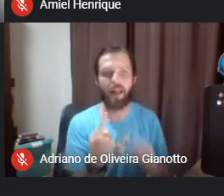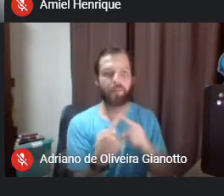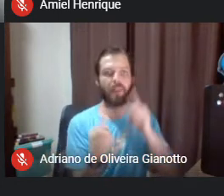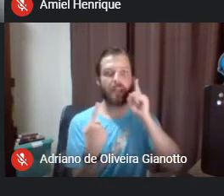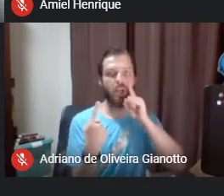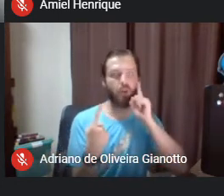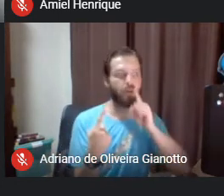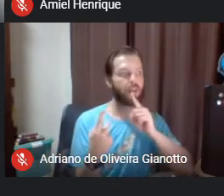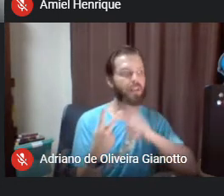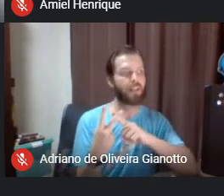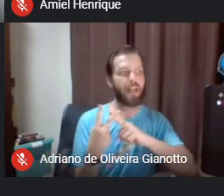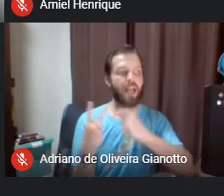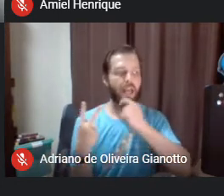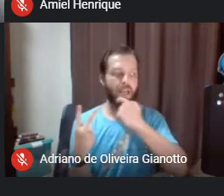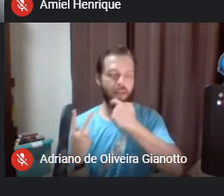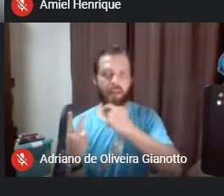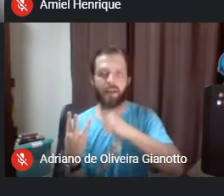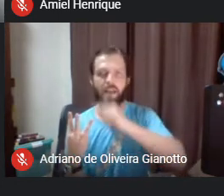Olhem aí esse slide.